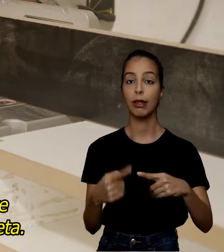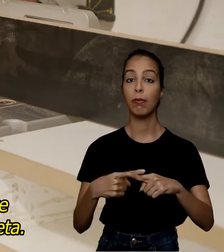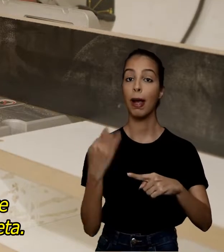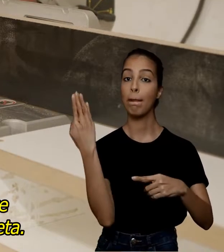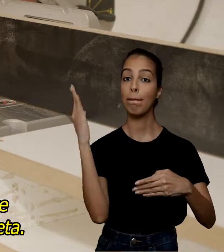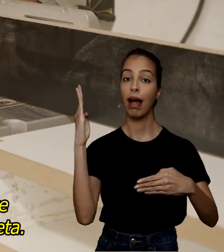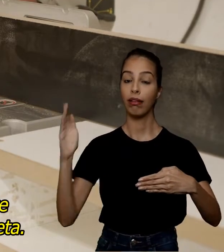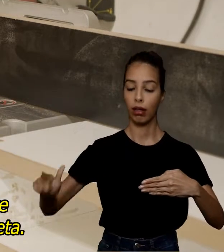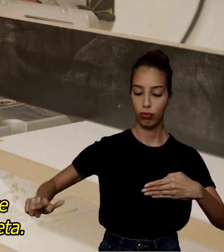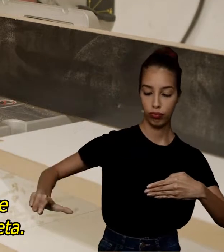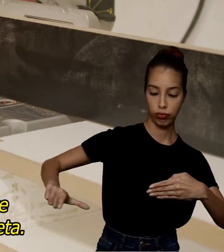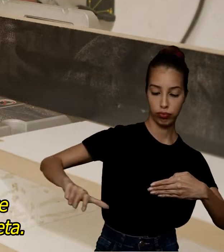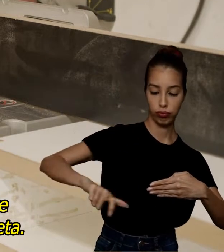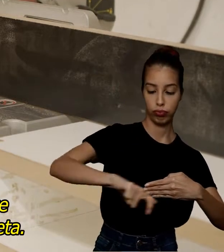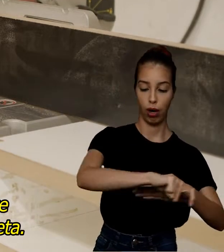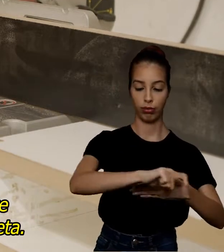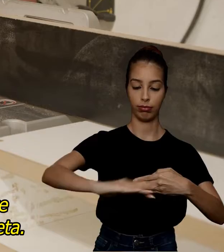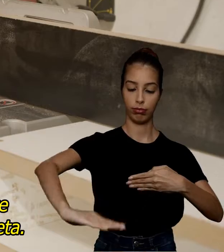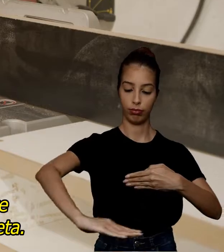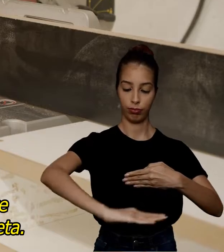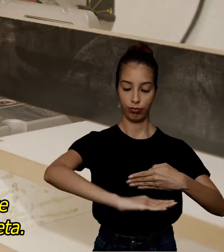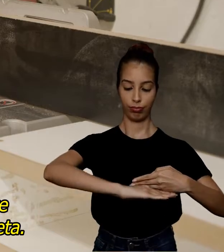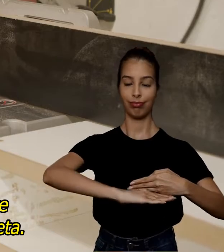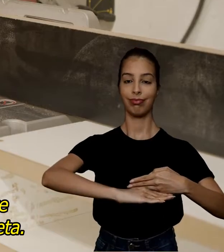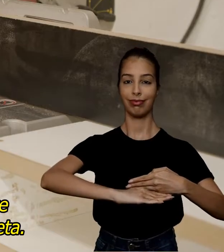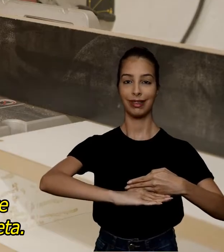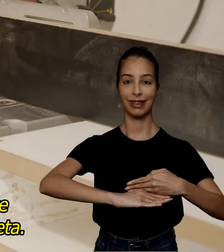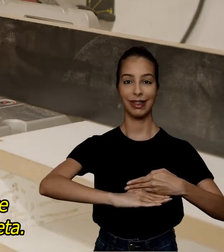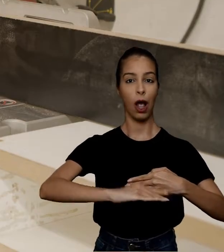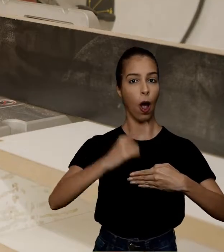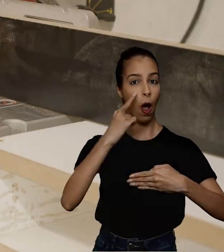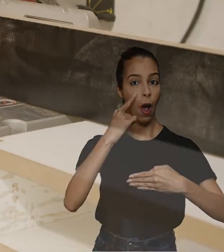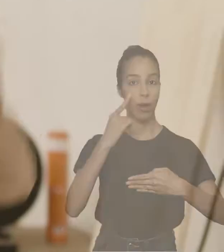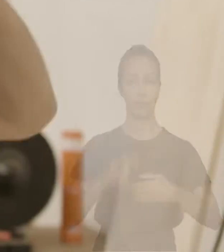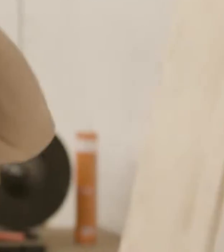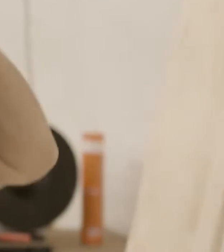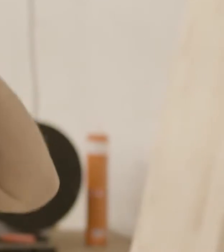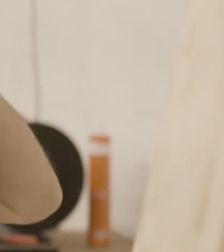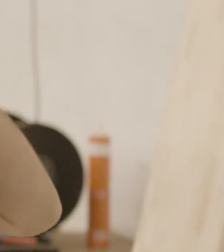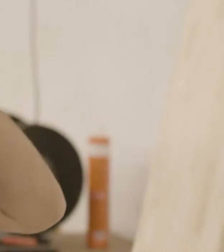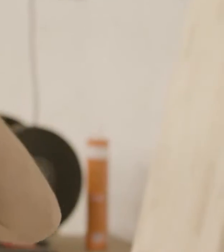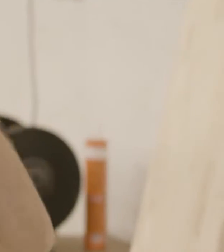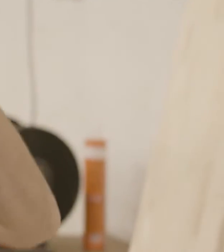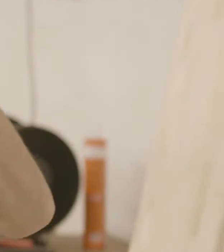E agora eu vou fazer o primeiro corte para deixar minha marcação de corte correta.